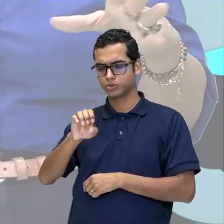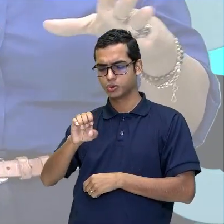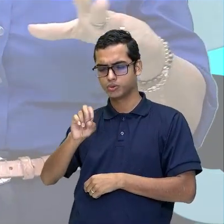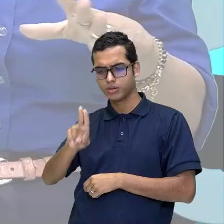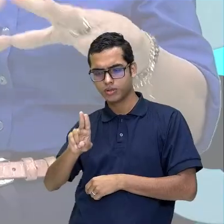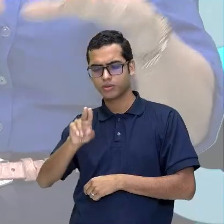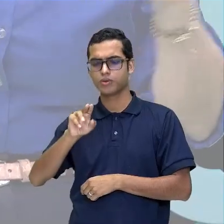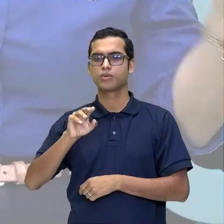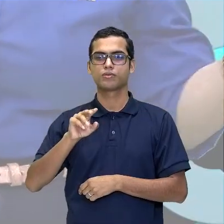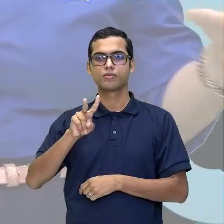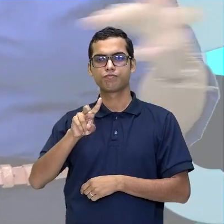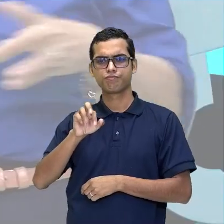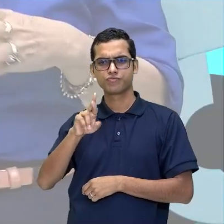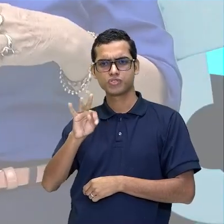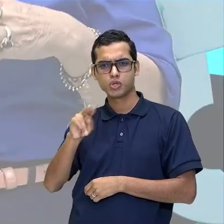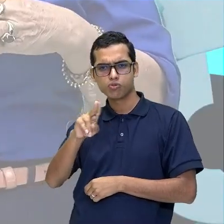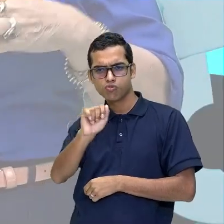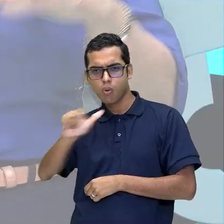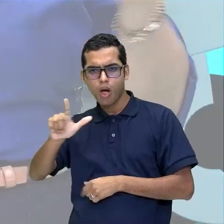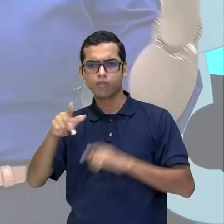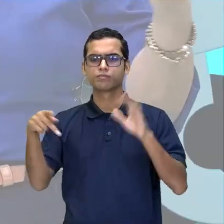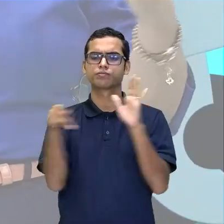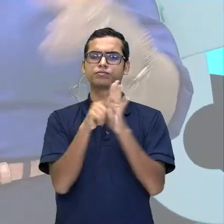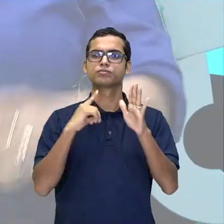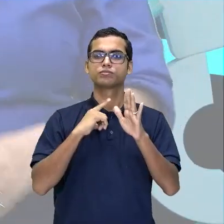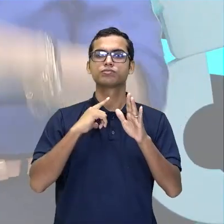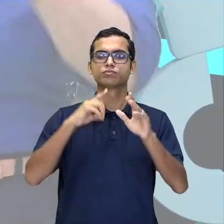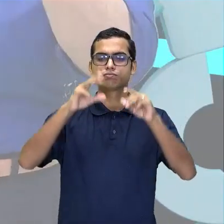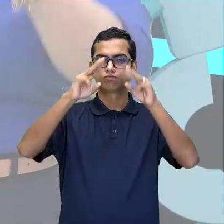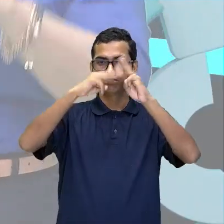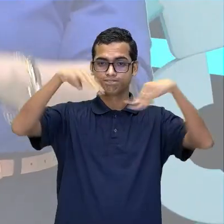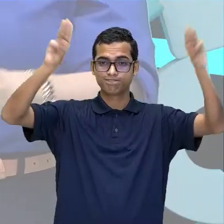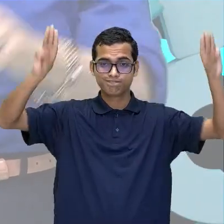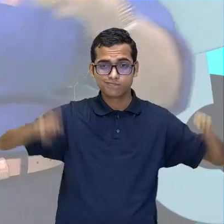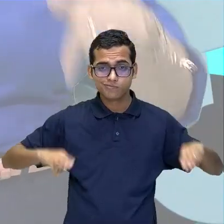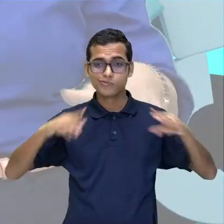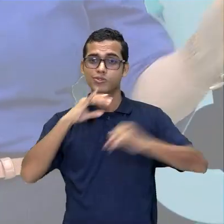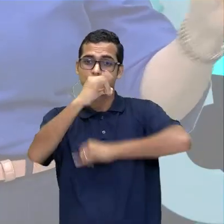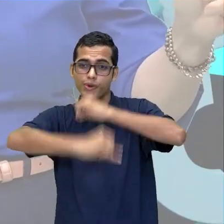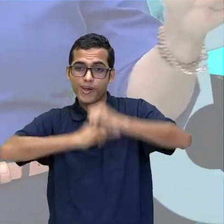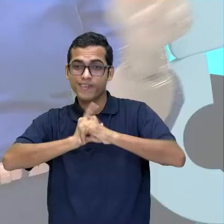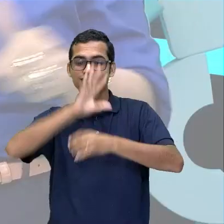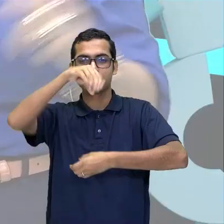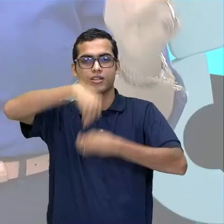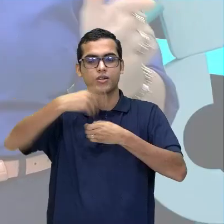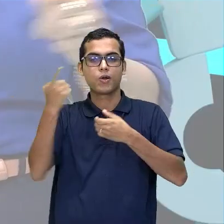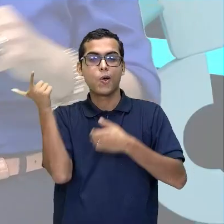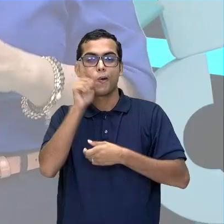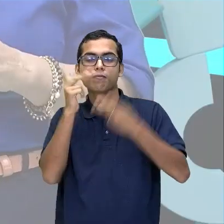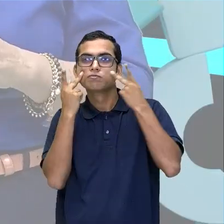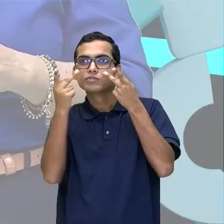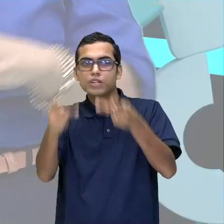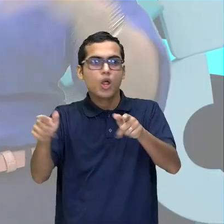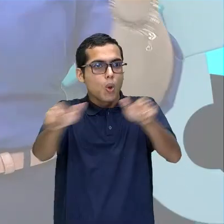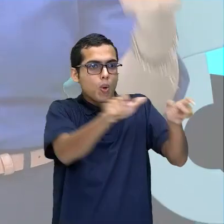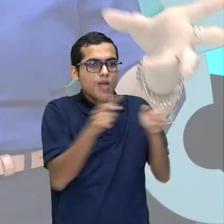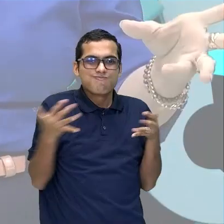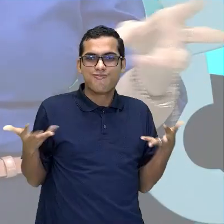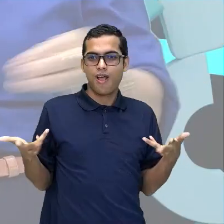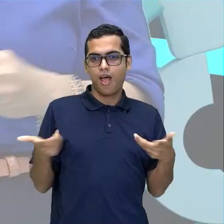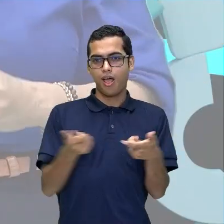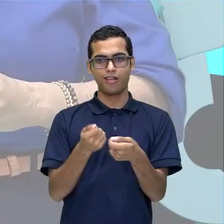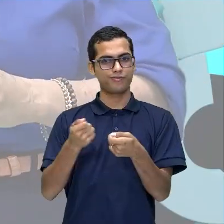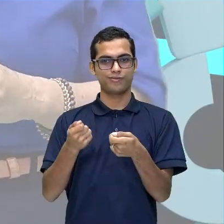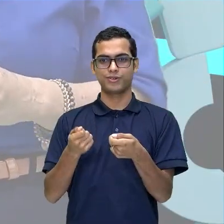né, fantásticos, a lugares maravilhosos, sem sair do lugar, sem sair da sua casa. Você pode